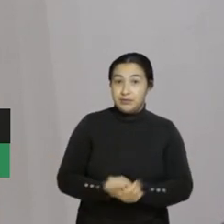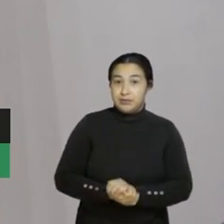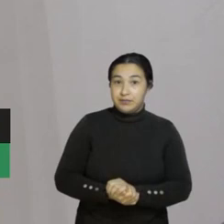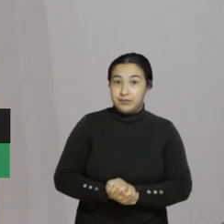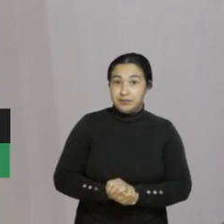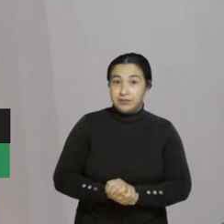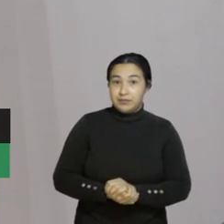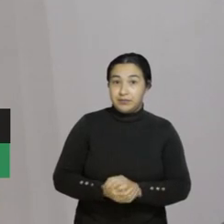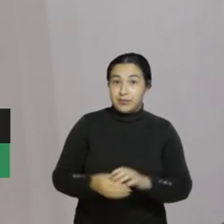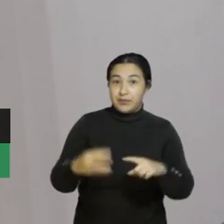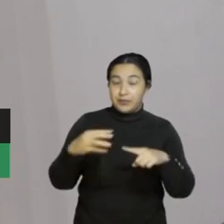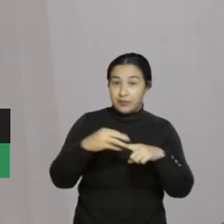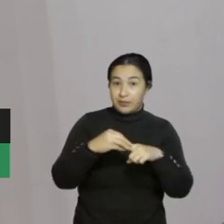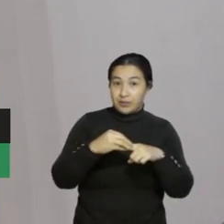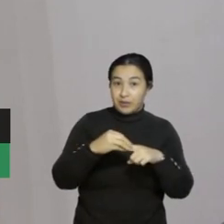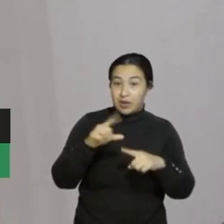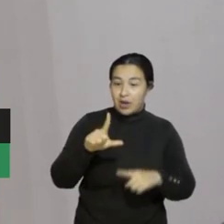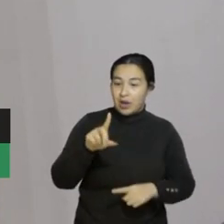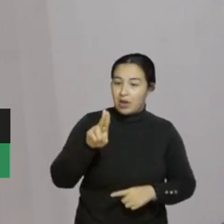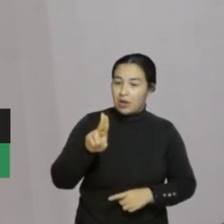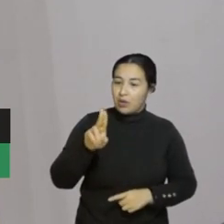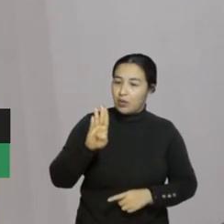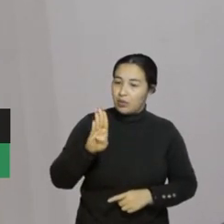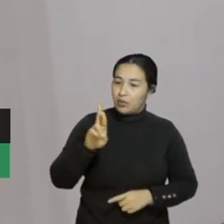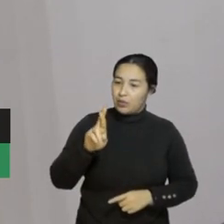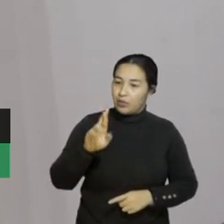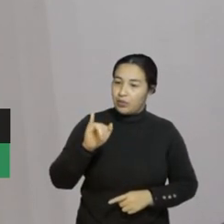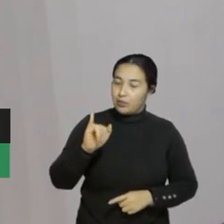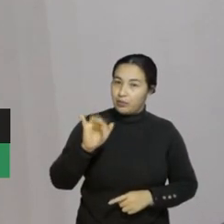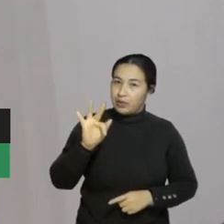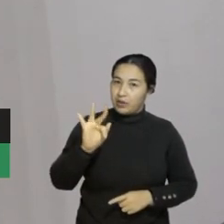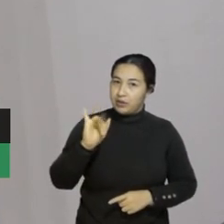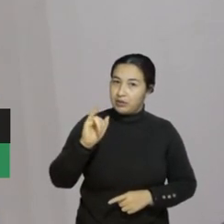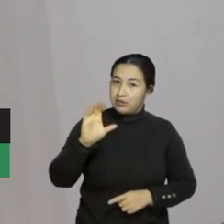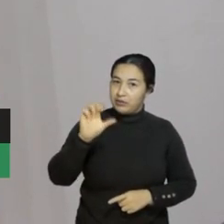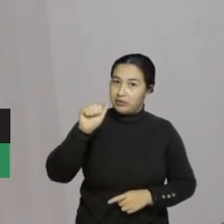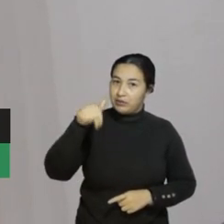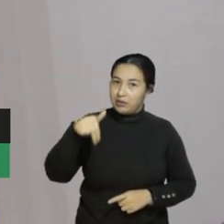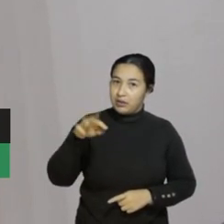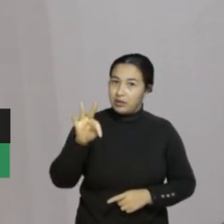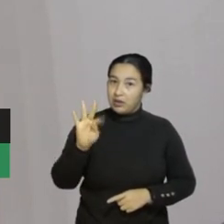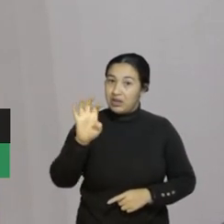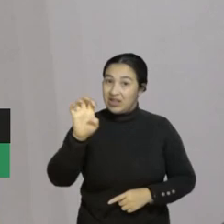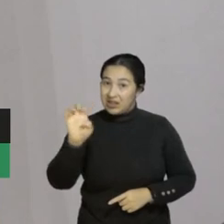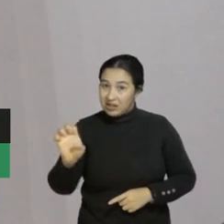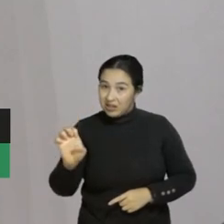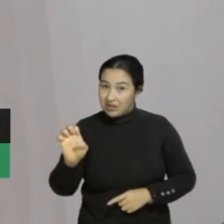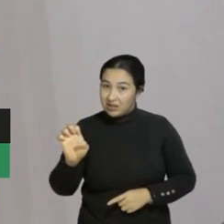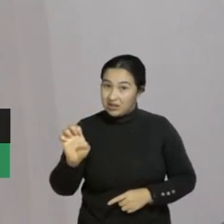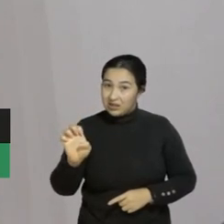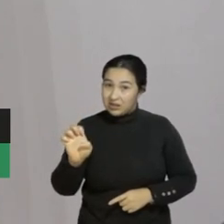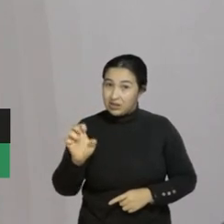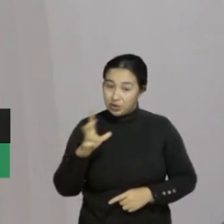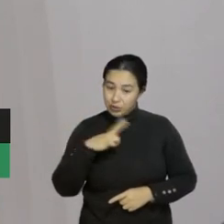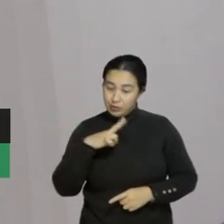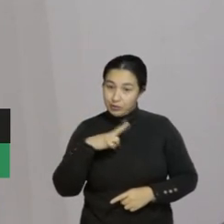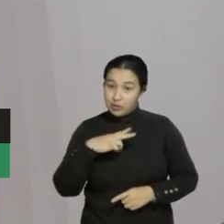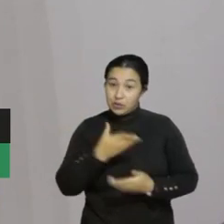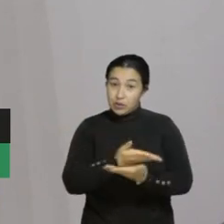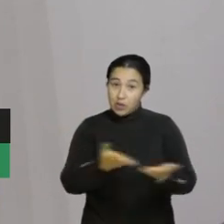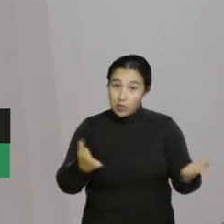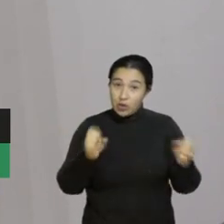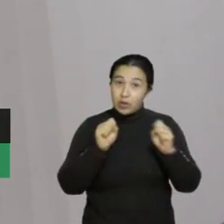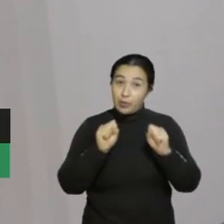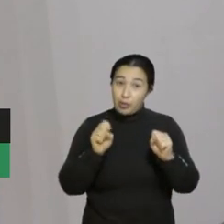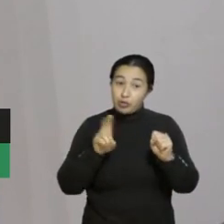camisinhas, todo mundo já sabia, mas lubrificante íntimo para os casais homossexuais terem as suas relações. Isso não é fake news da deputada